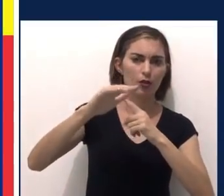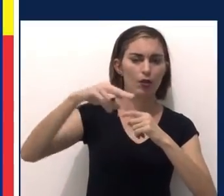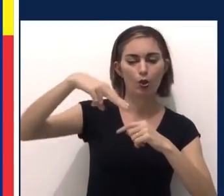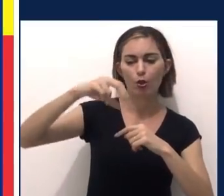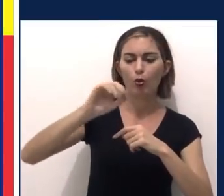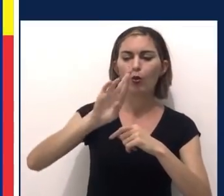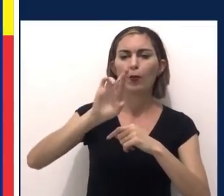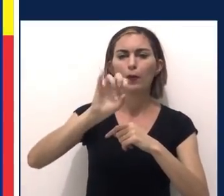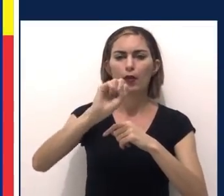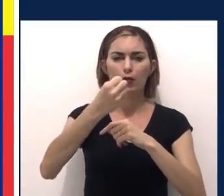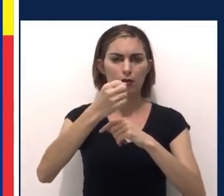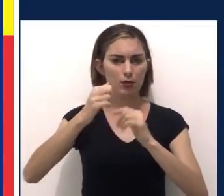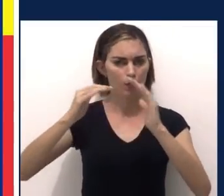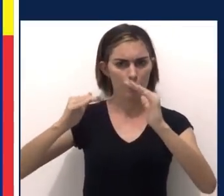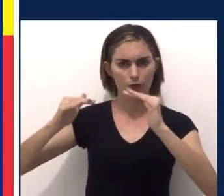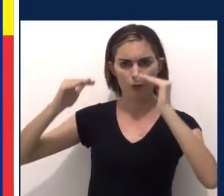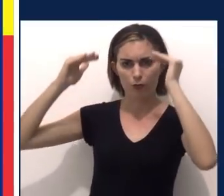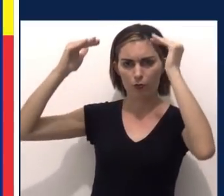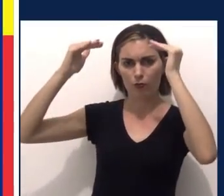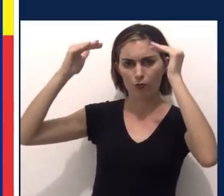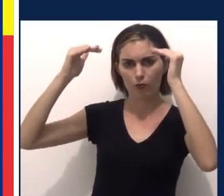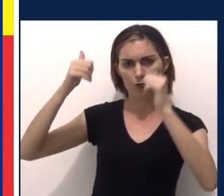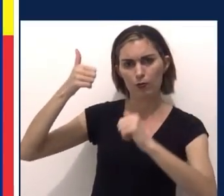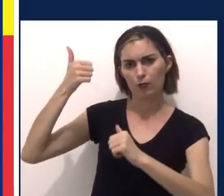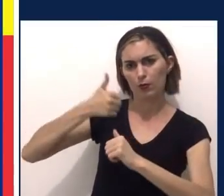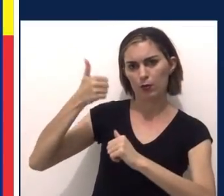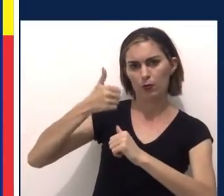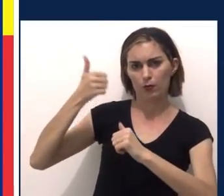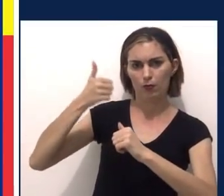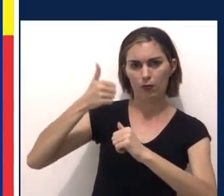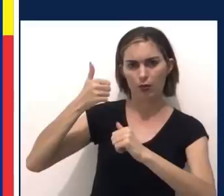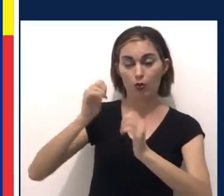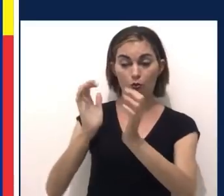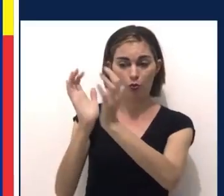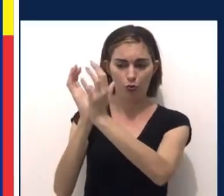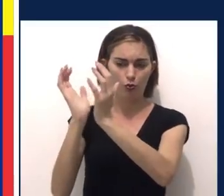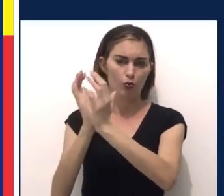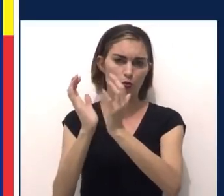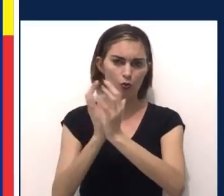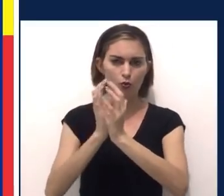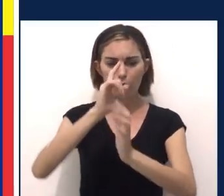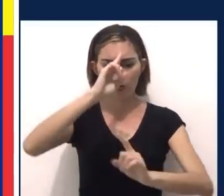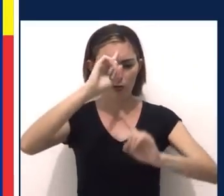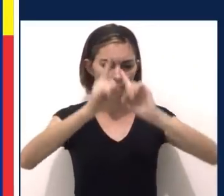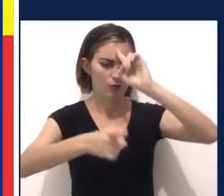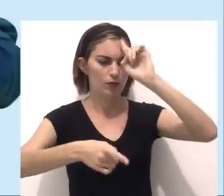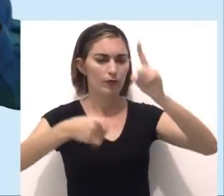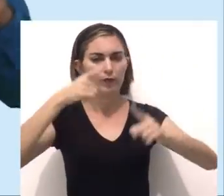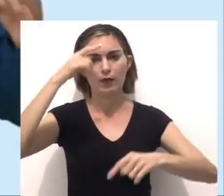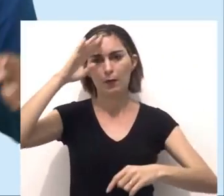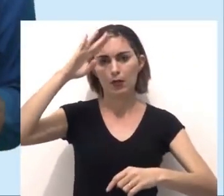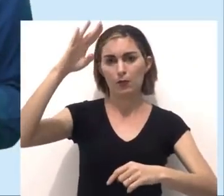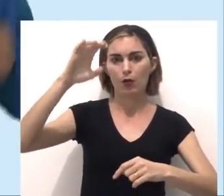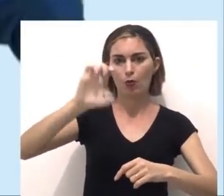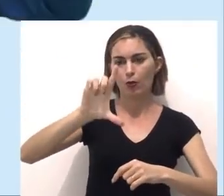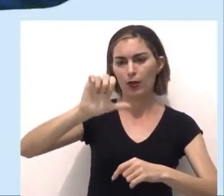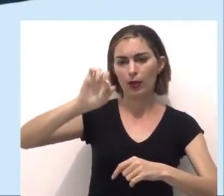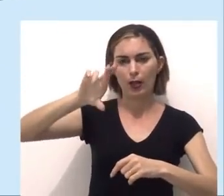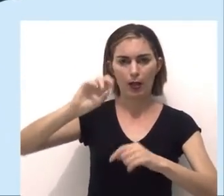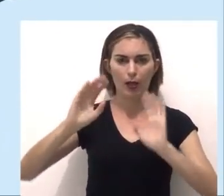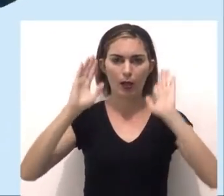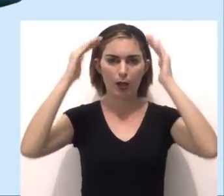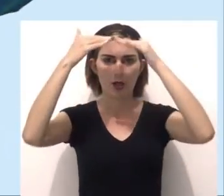a nobreza, que atendia objetivamente aos grupos dominantes. Então, você tinha